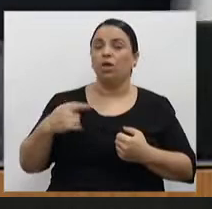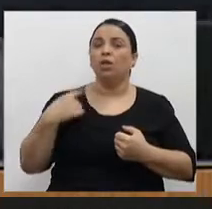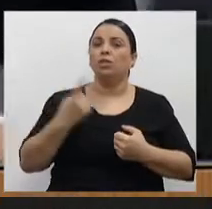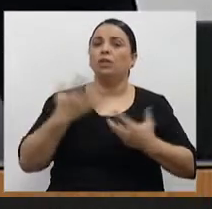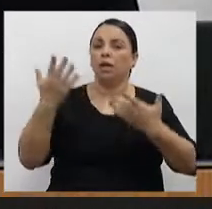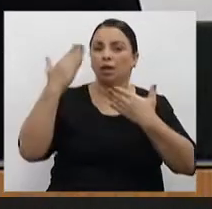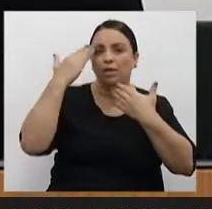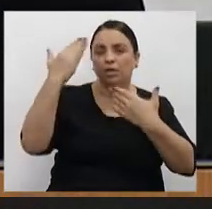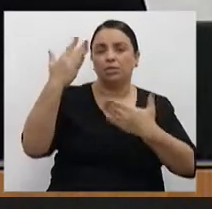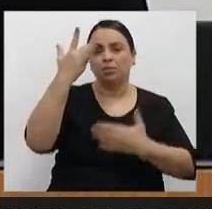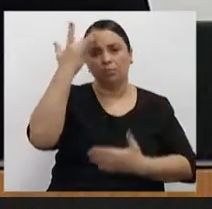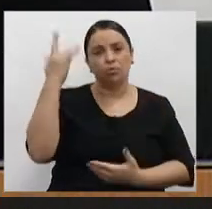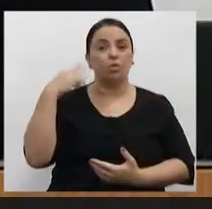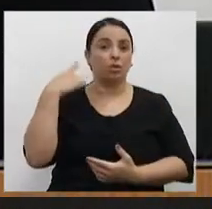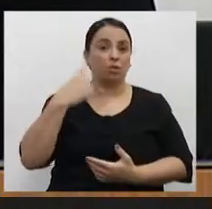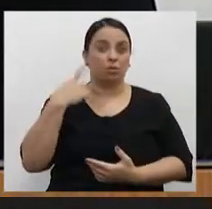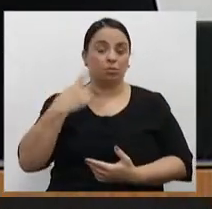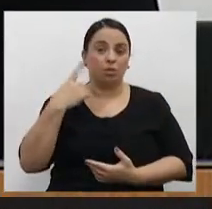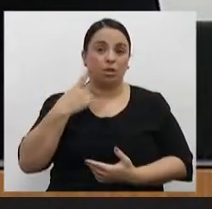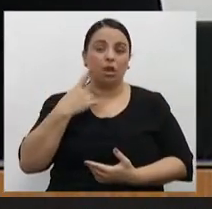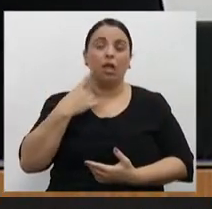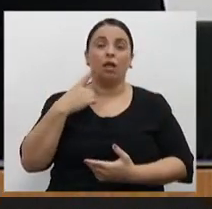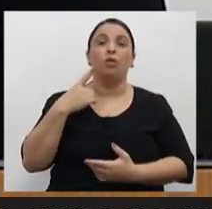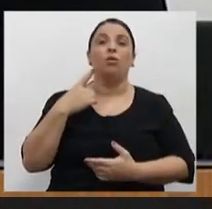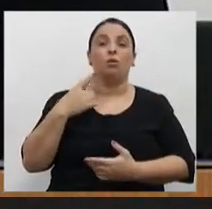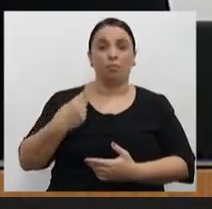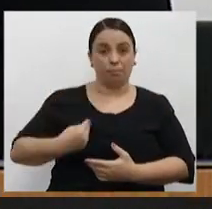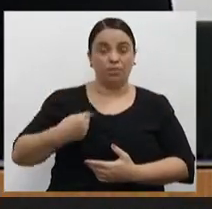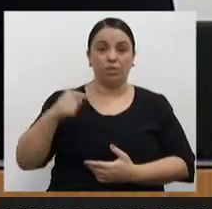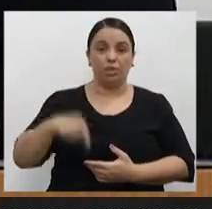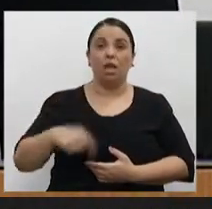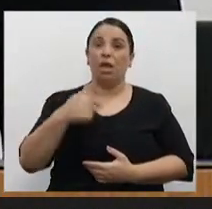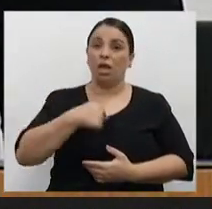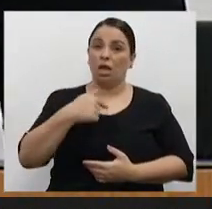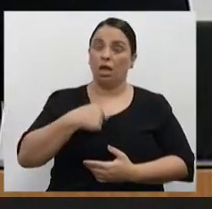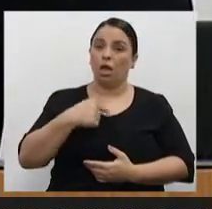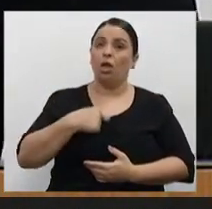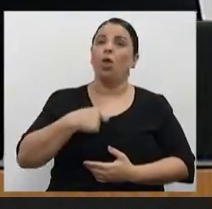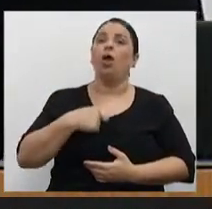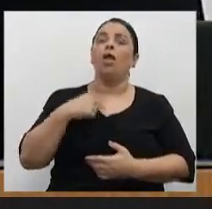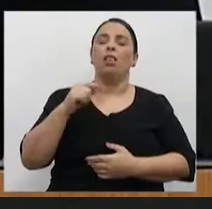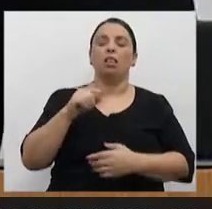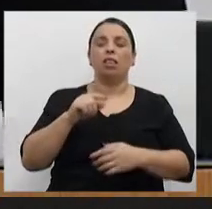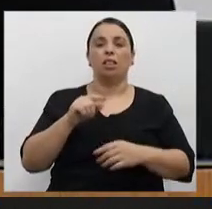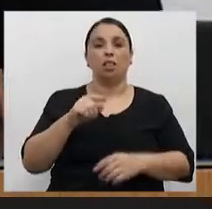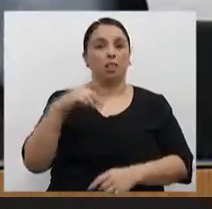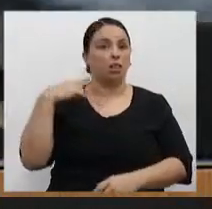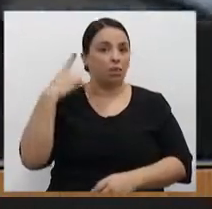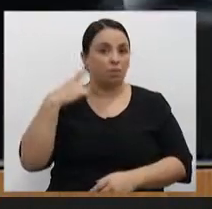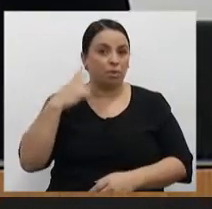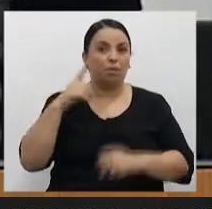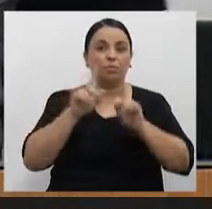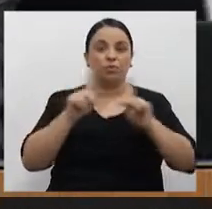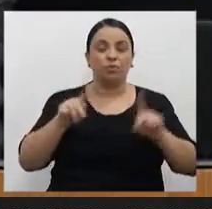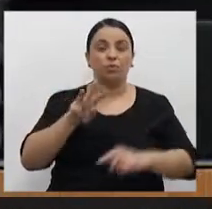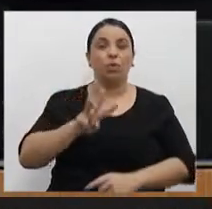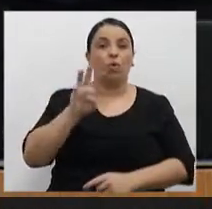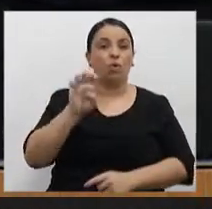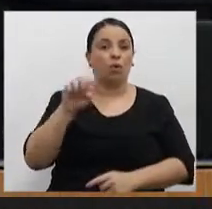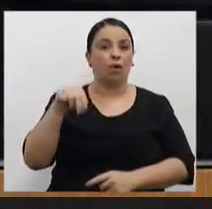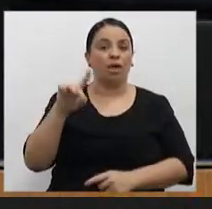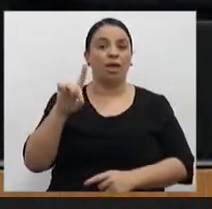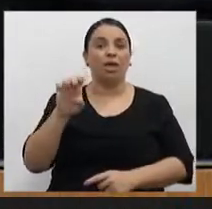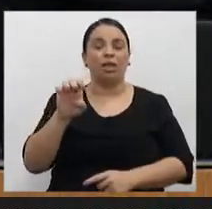deputados presentes. Eu, presidente dessa comissão, deputado professor Wendel, quero agradecer nosso vice-presidente, deputado